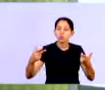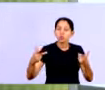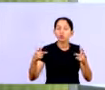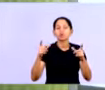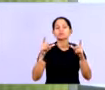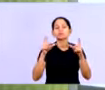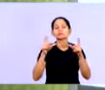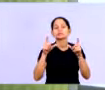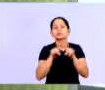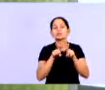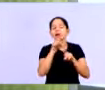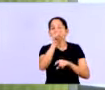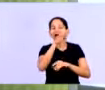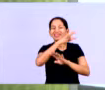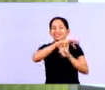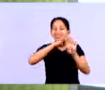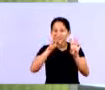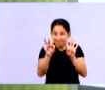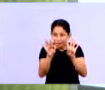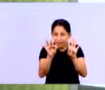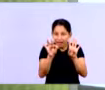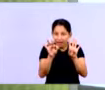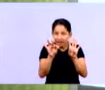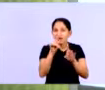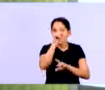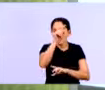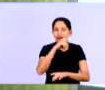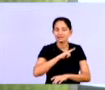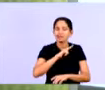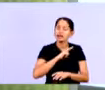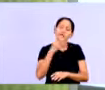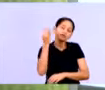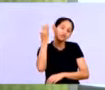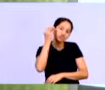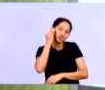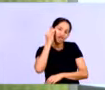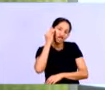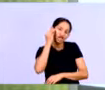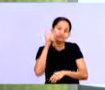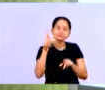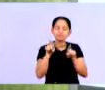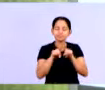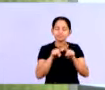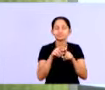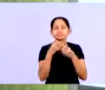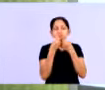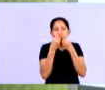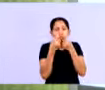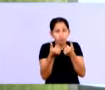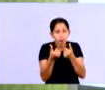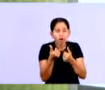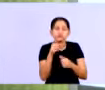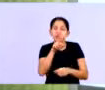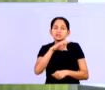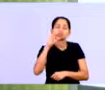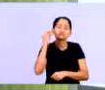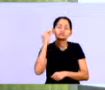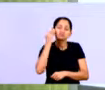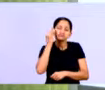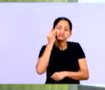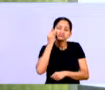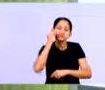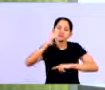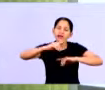disponibilizam tabelas de investimentos, bem como orientações e simuladores, né, no processo de tomada de decisão, ou seja, são ferramentas que você